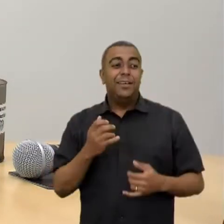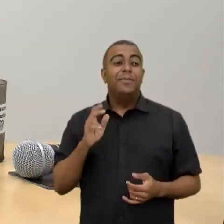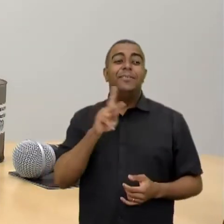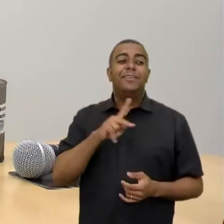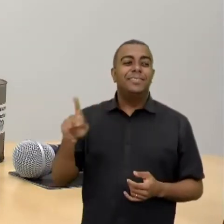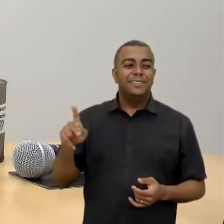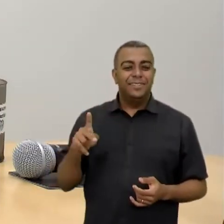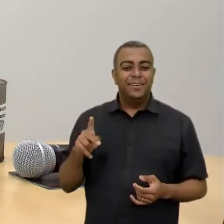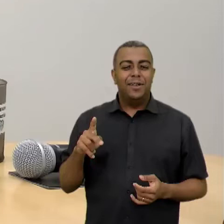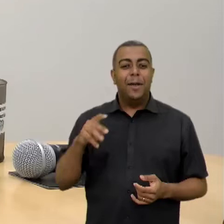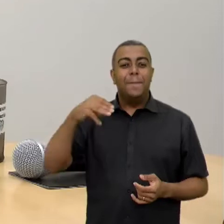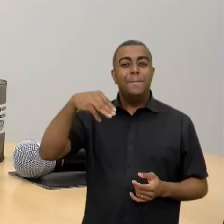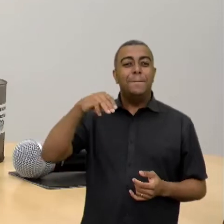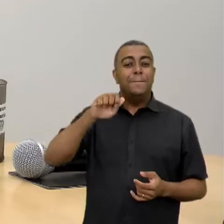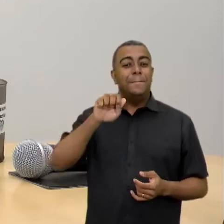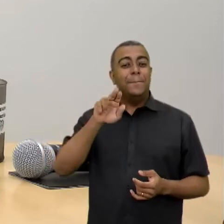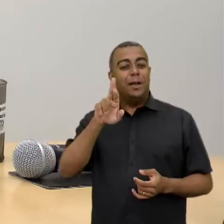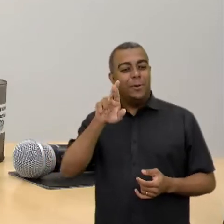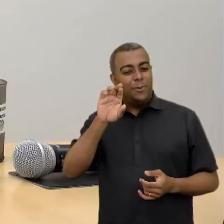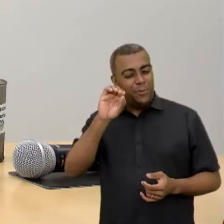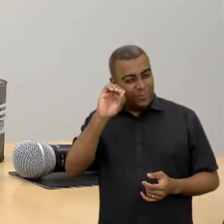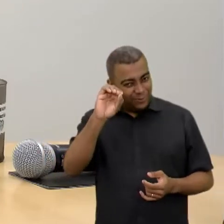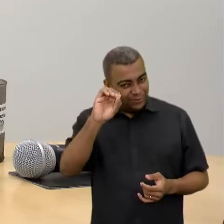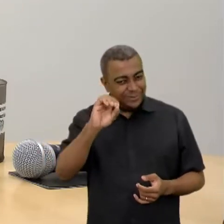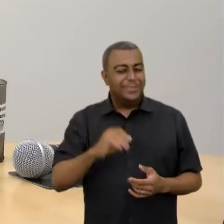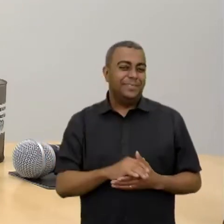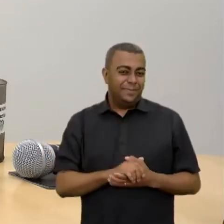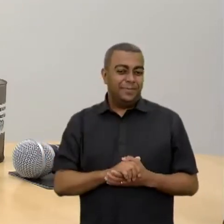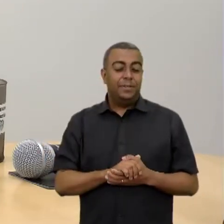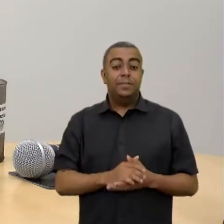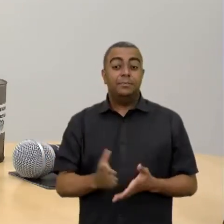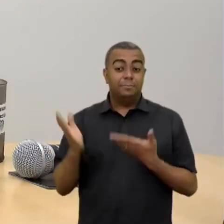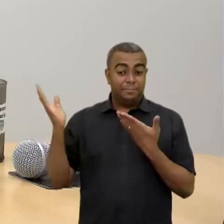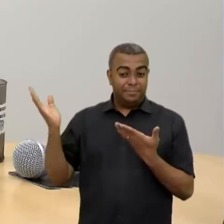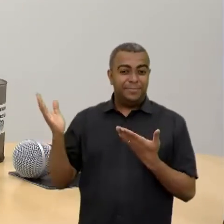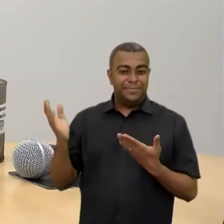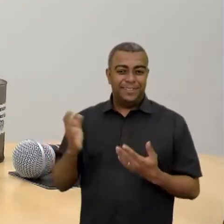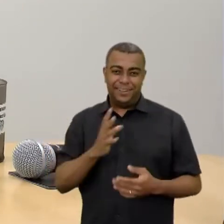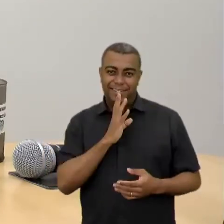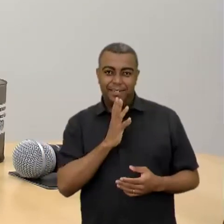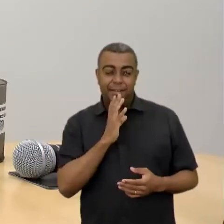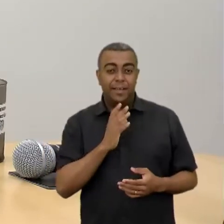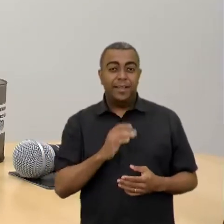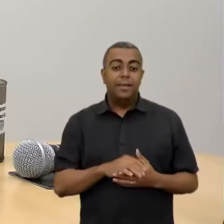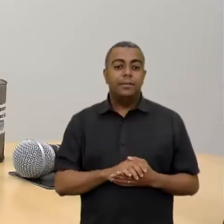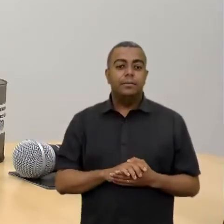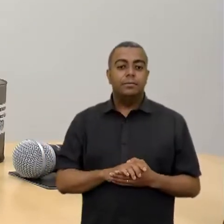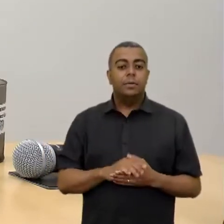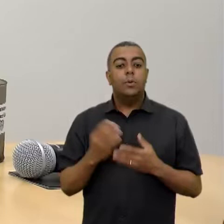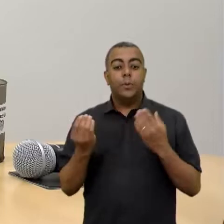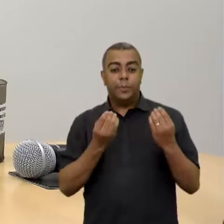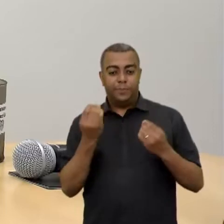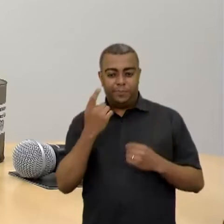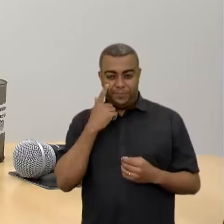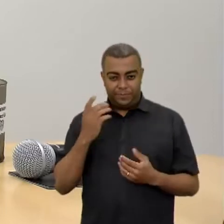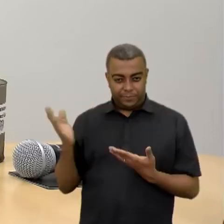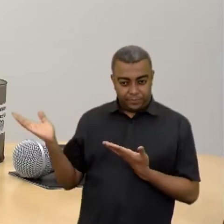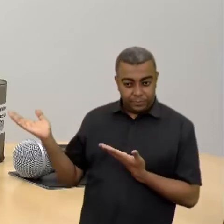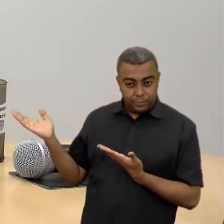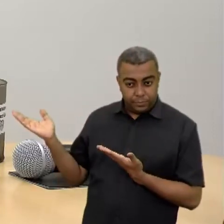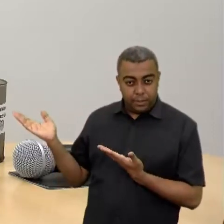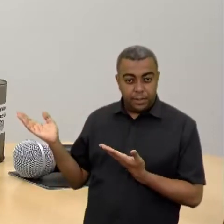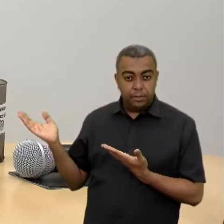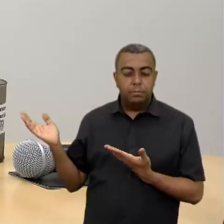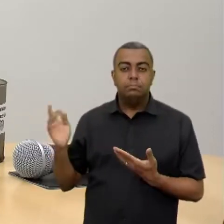vocês. O pessoal do nono ano já está acostumado com essa carinha bonita. Então, para vocês, eu vou me descrever. Claro. Eu tô aprendendo a fazer isso ainda. Tá? Eu